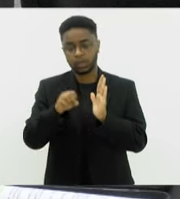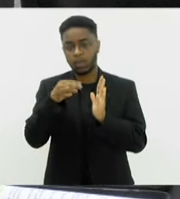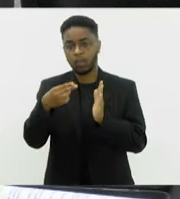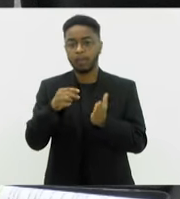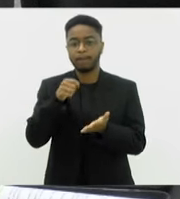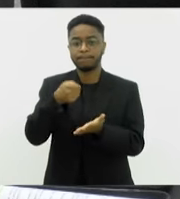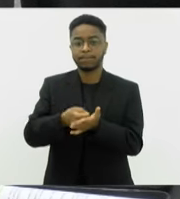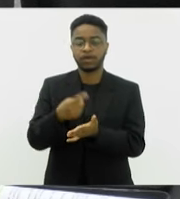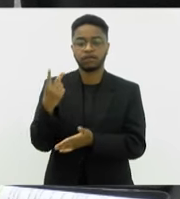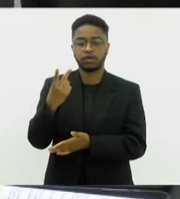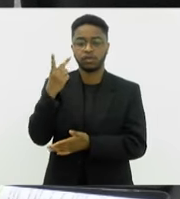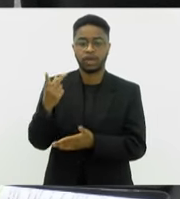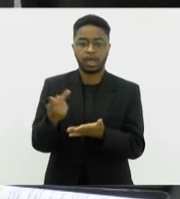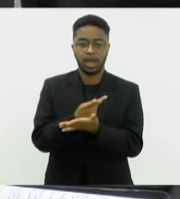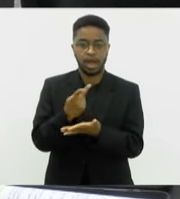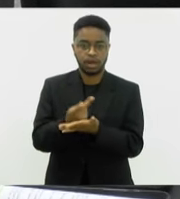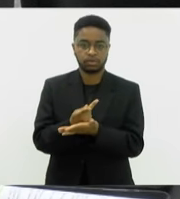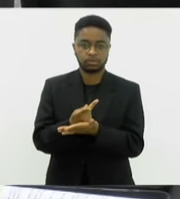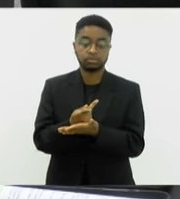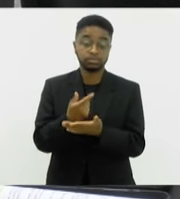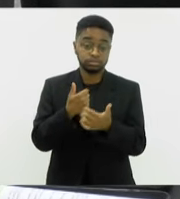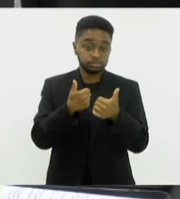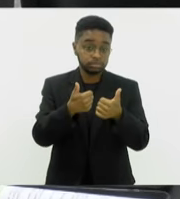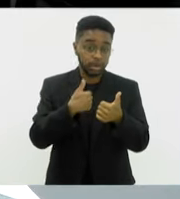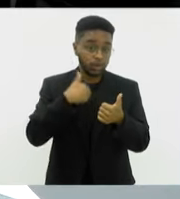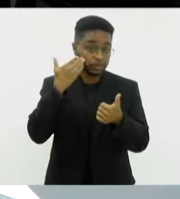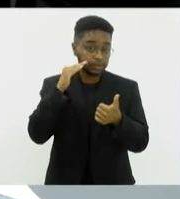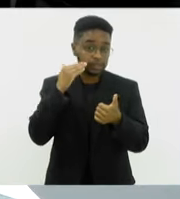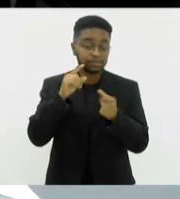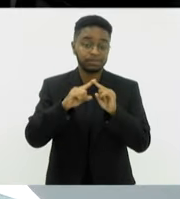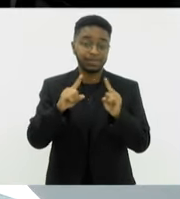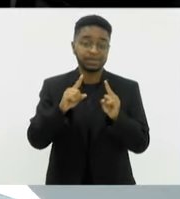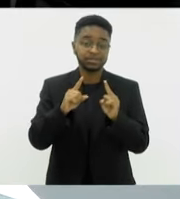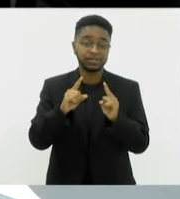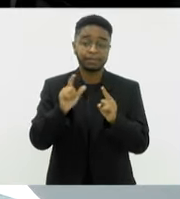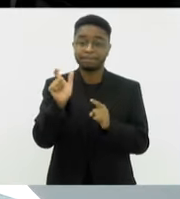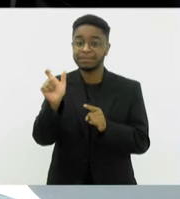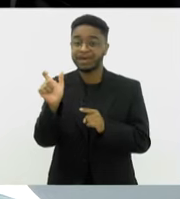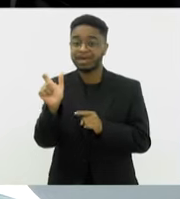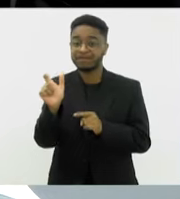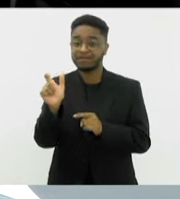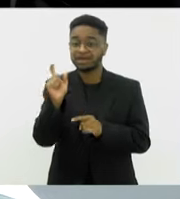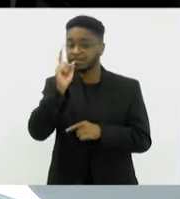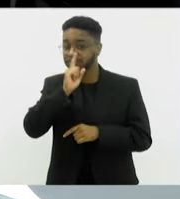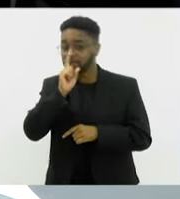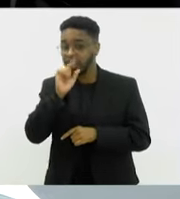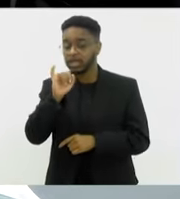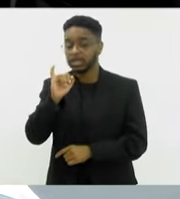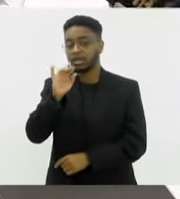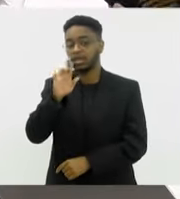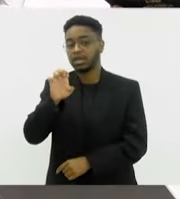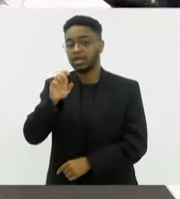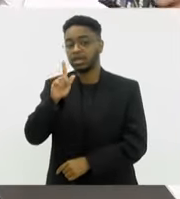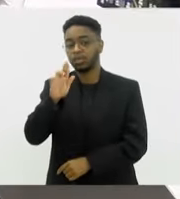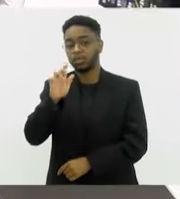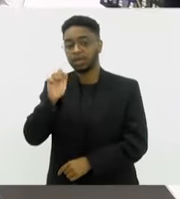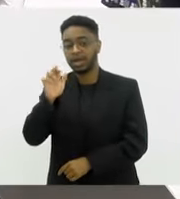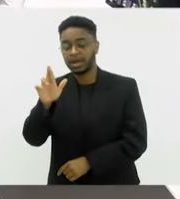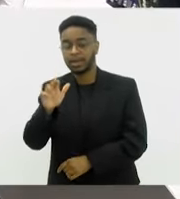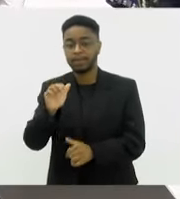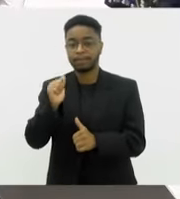valor errado, enfim. Não, eu entendi, mas seria substituir a palavra irregular por algo... Algo mais suave. Suave,